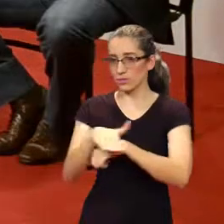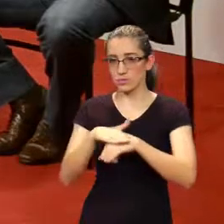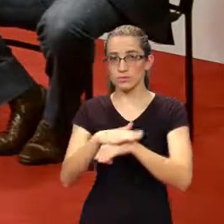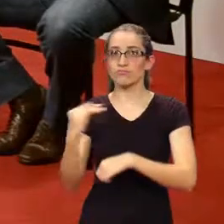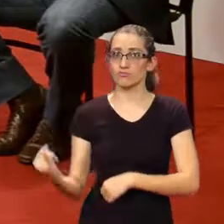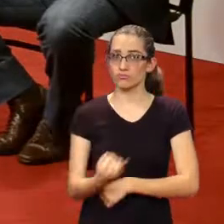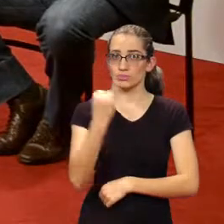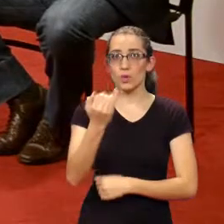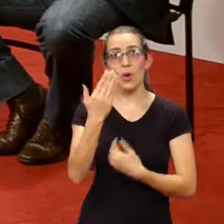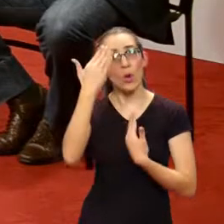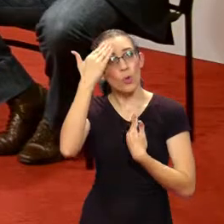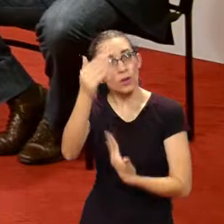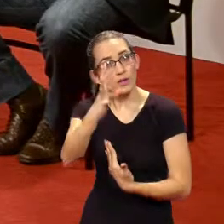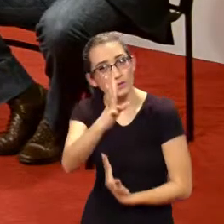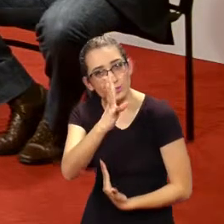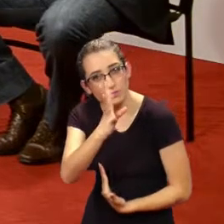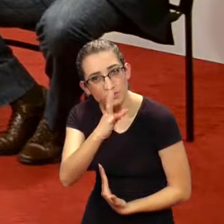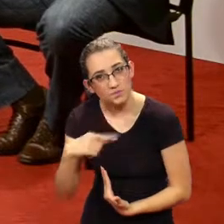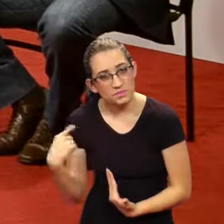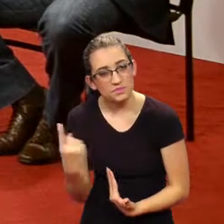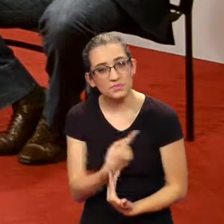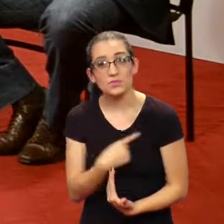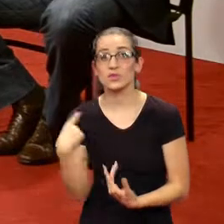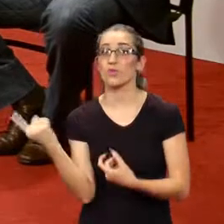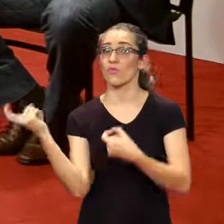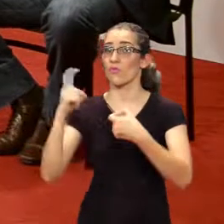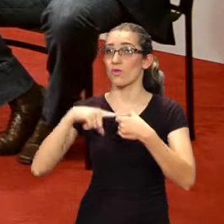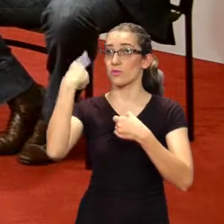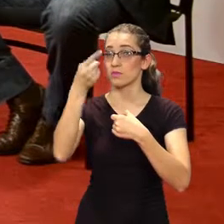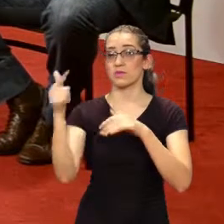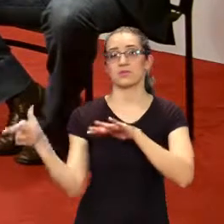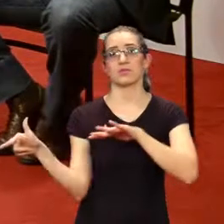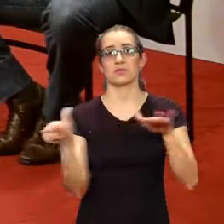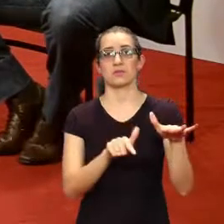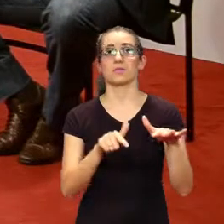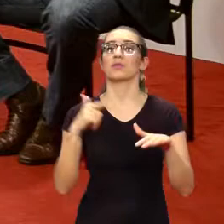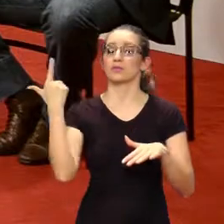essa importante conversa. Você, obrigado pela companhia